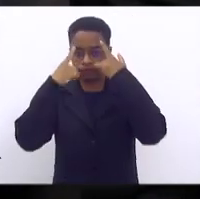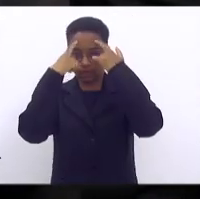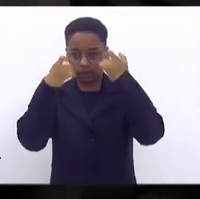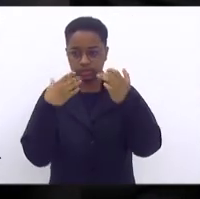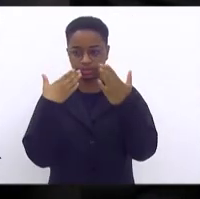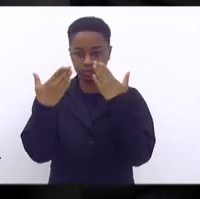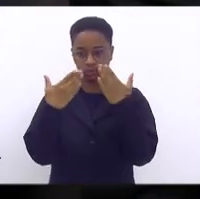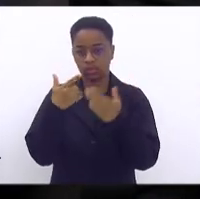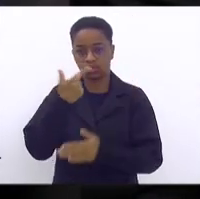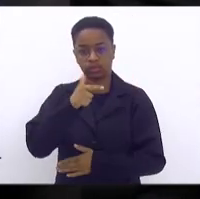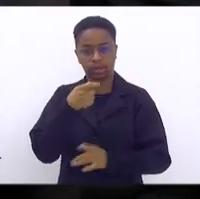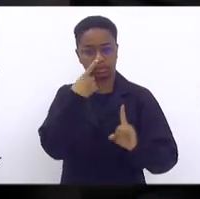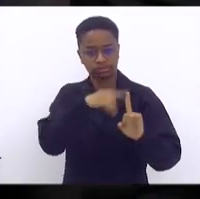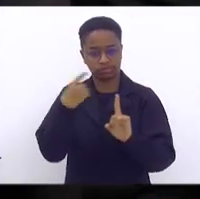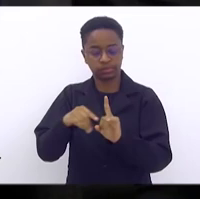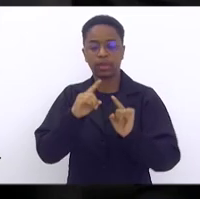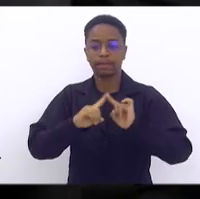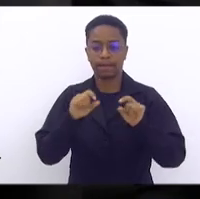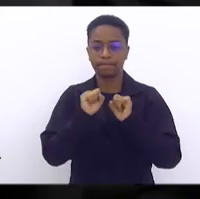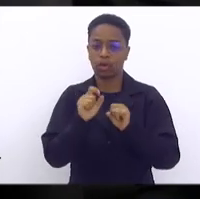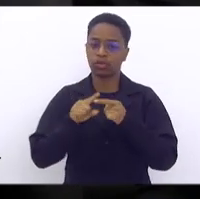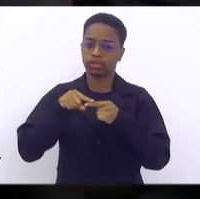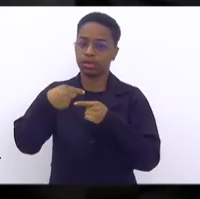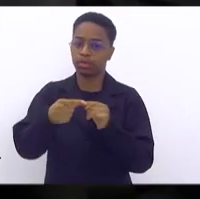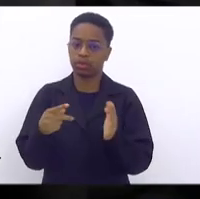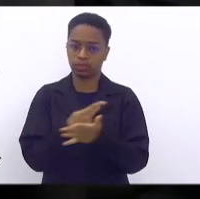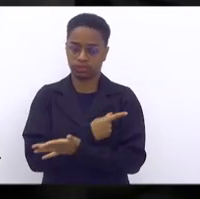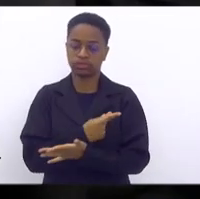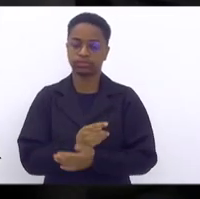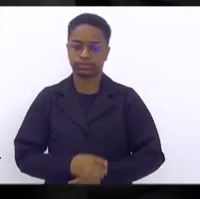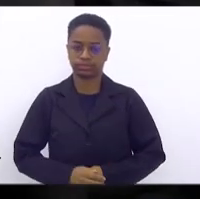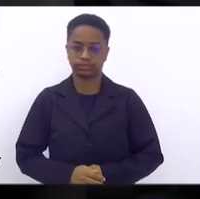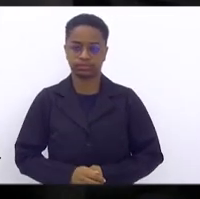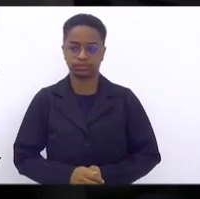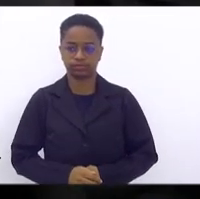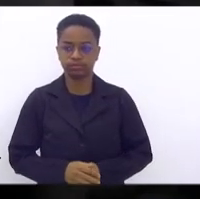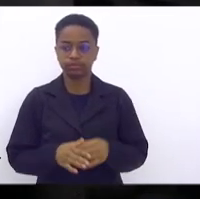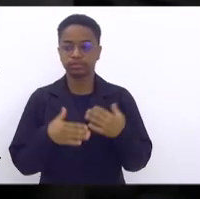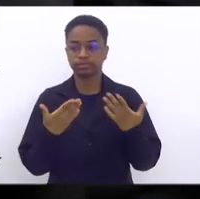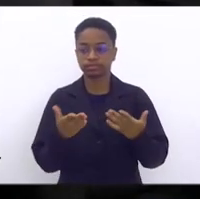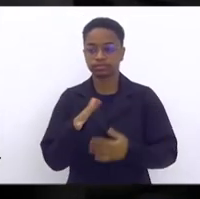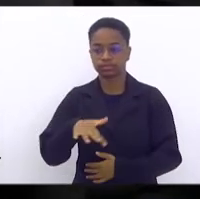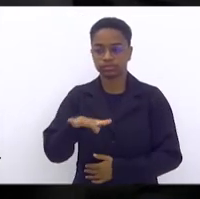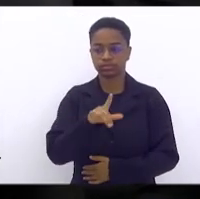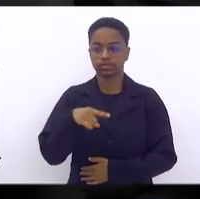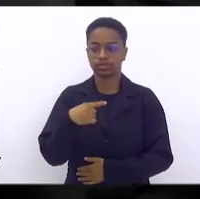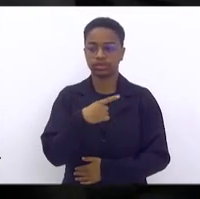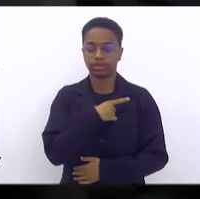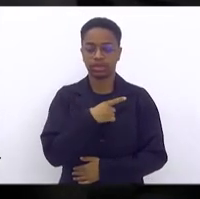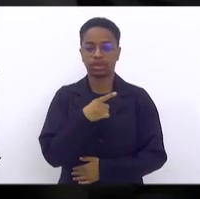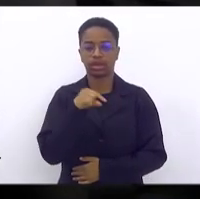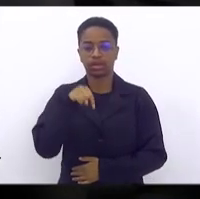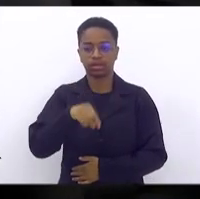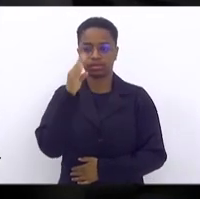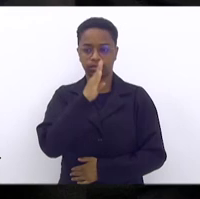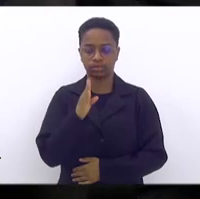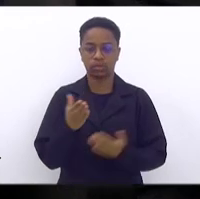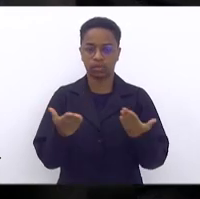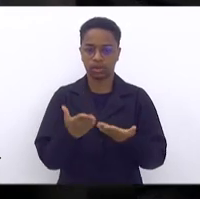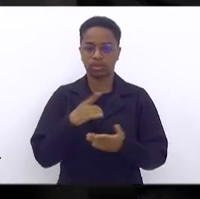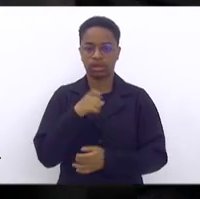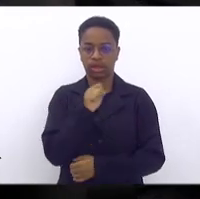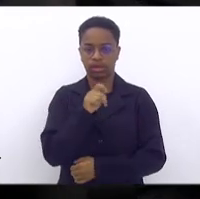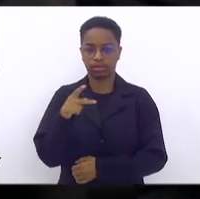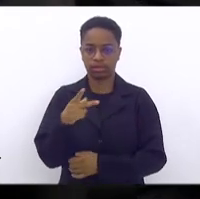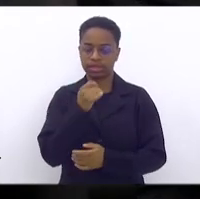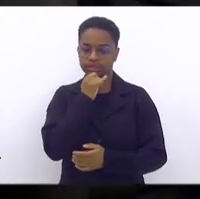mas pode surgir eventualmente depois, né, desse caso. Então, esse é o cenário que a gente tem no Brasil hoje. A gente tem aplicativos, como eu